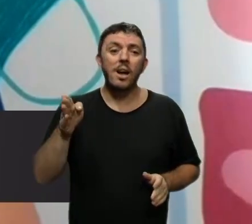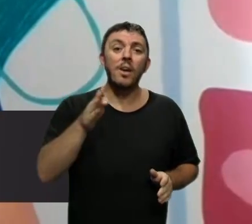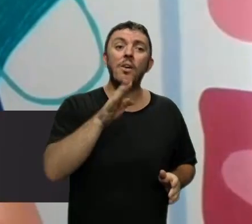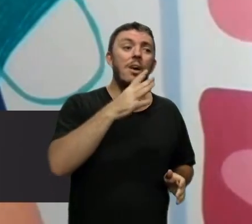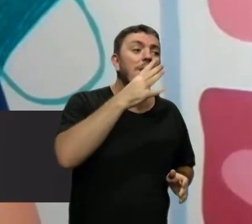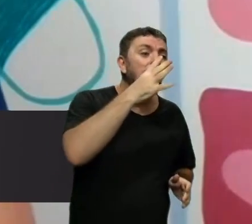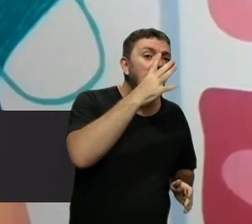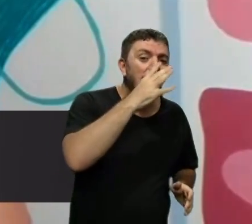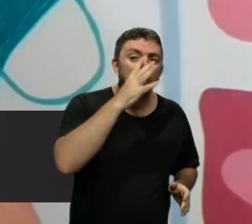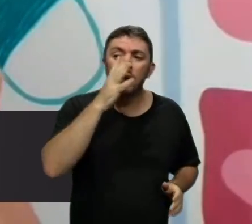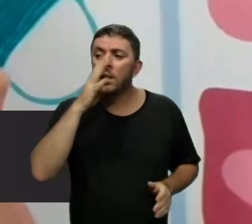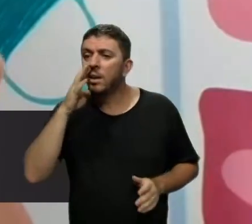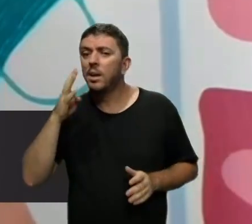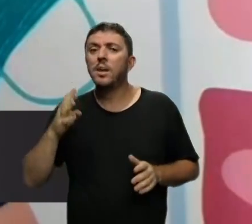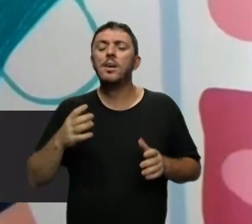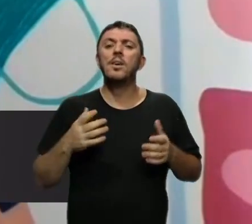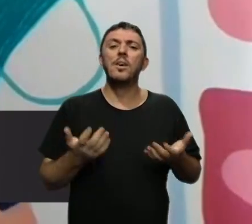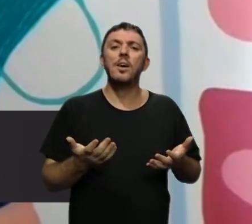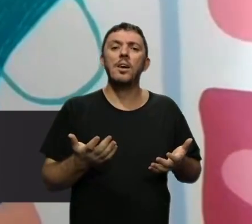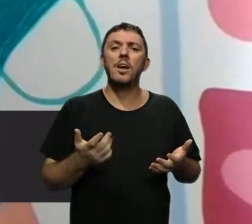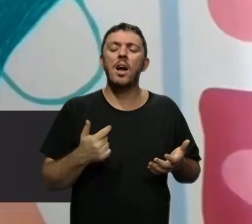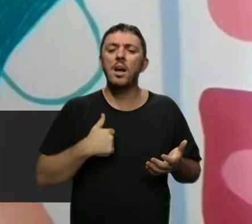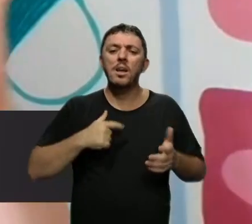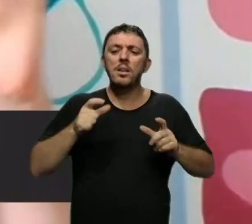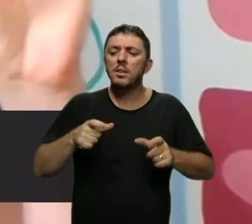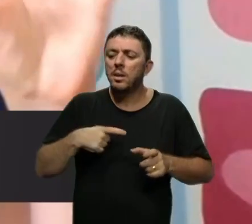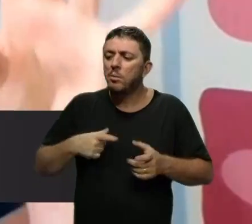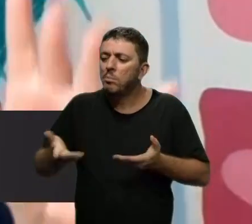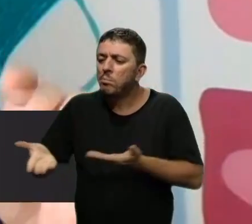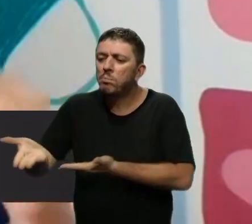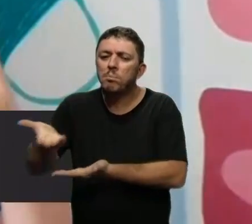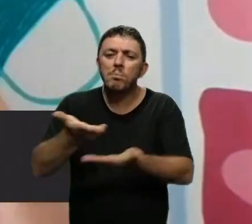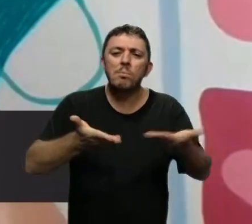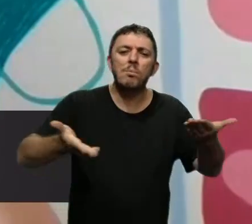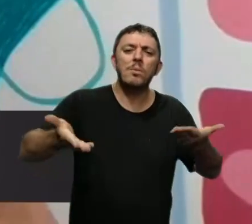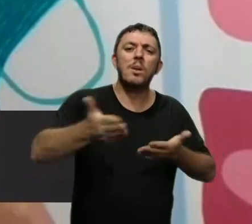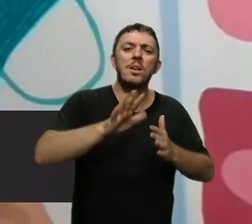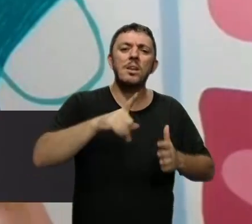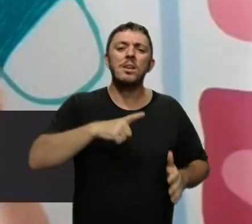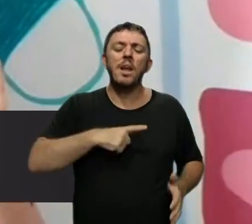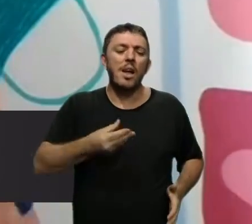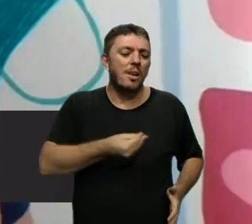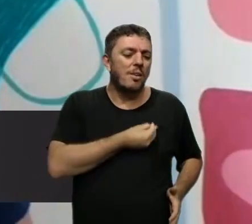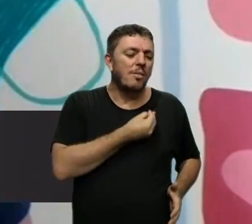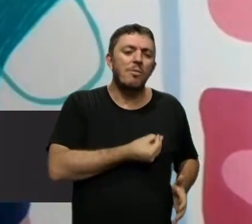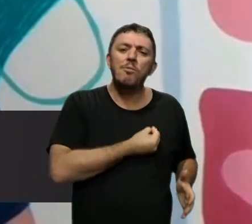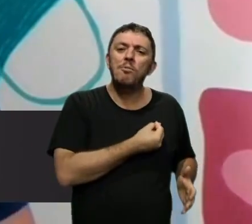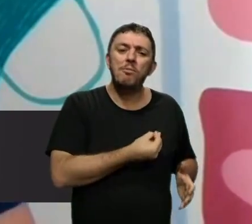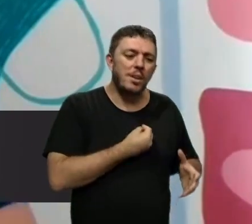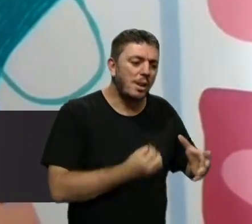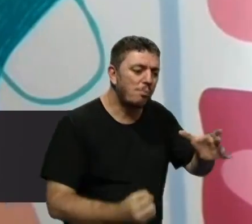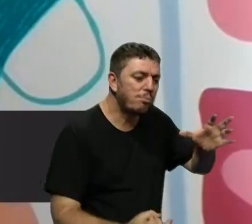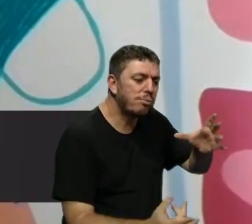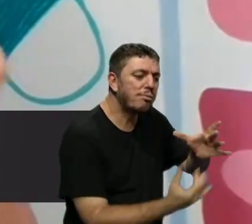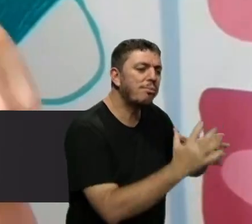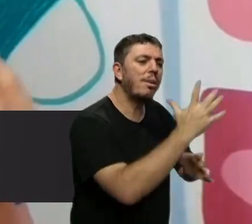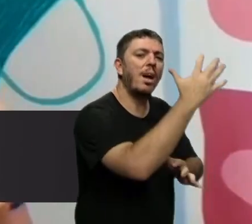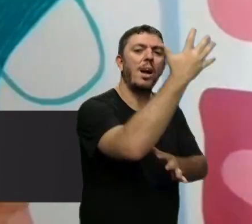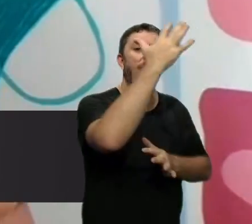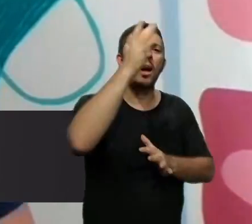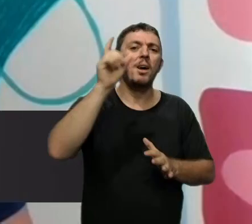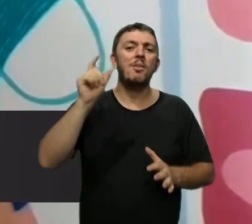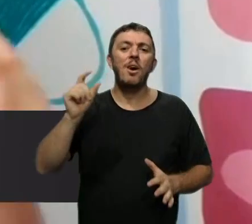muitas relações que estão acontecendo ali, em vida brotando, na galinha botando ovo, né?